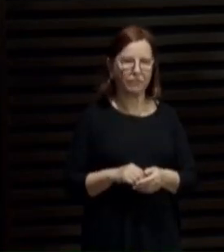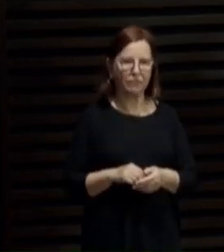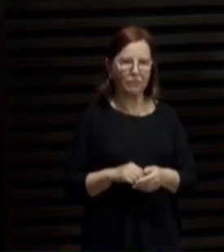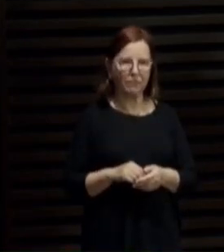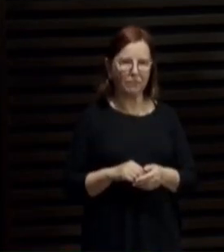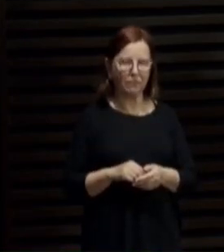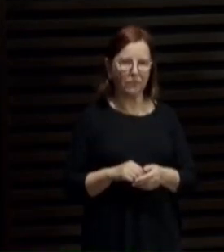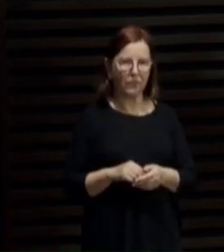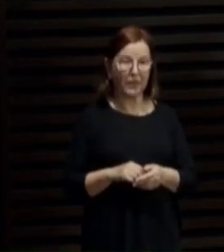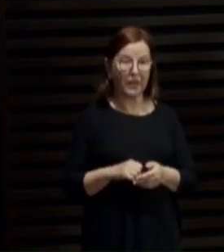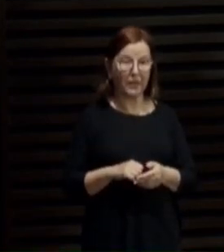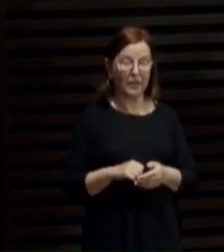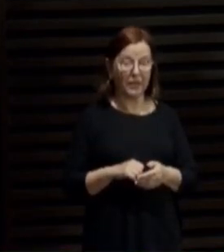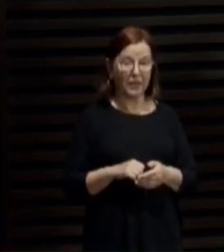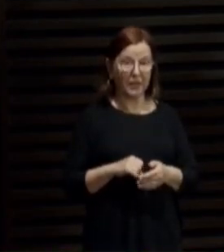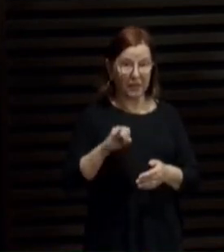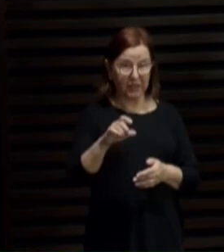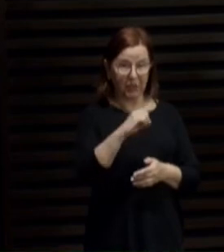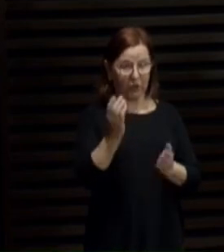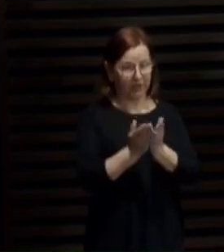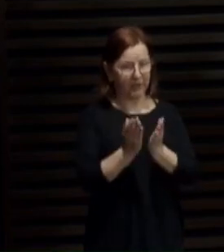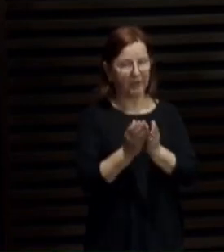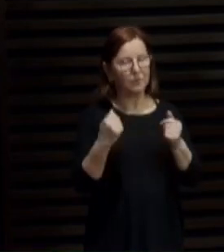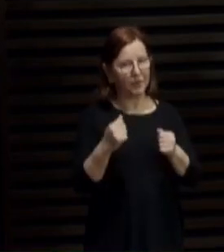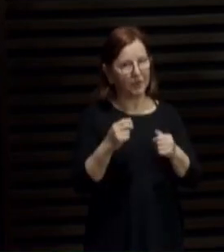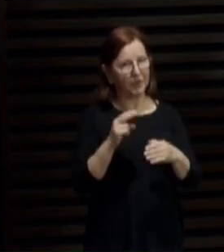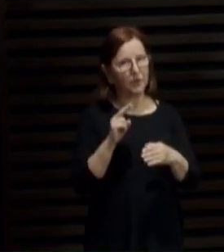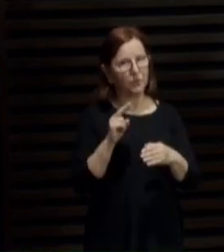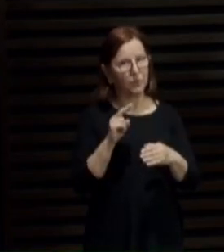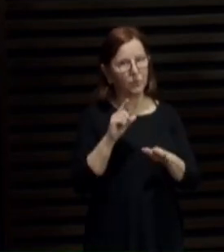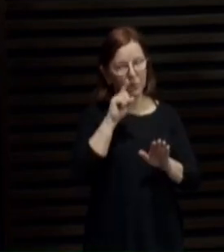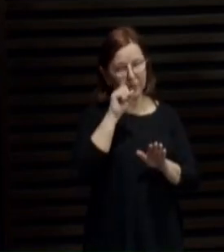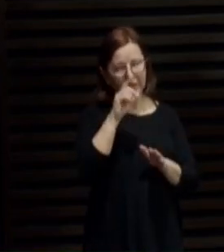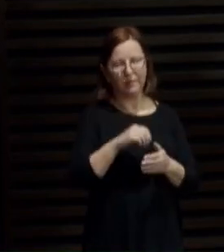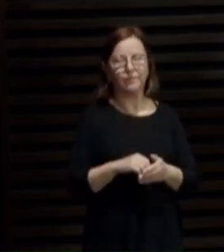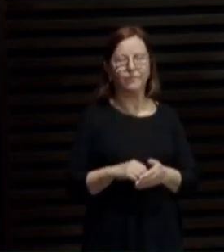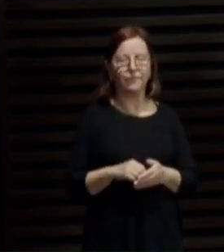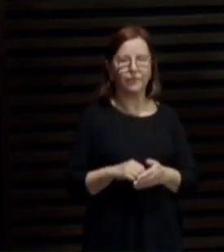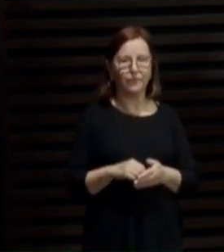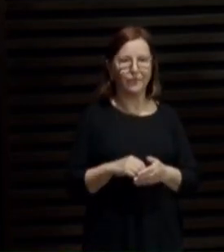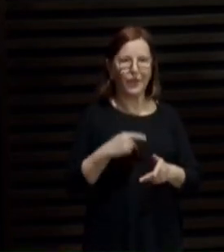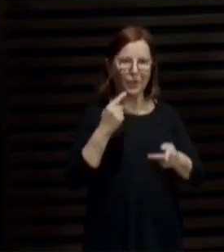Mas se somos igreja, precisamos ter cuidado. Vou contar-lhes uma história.